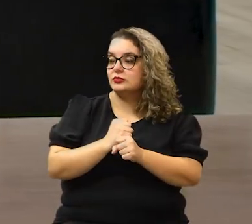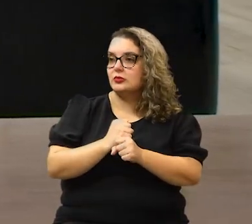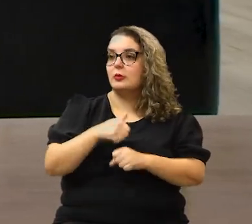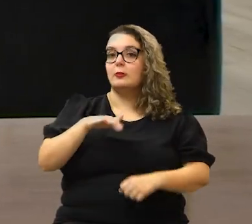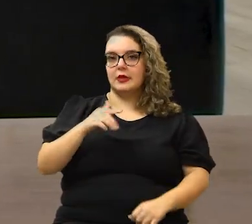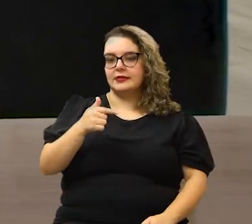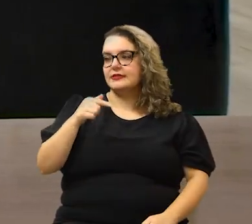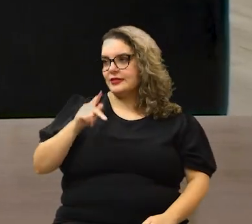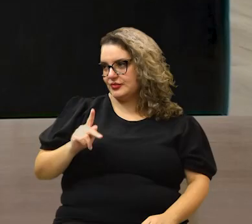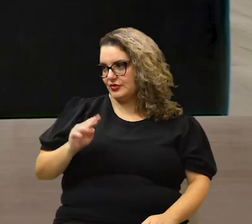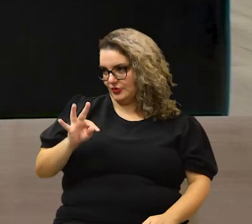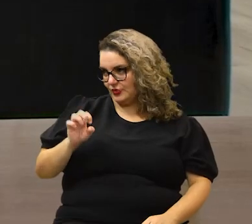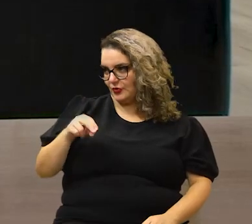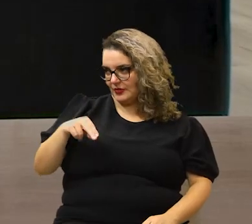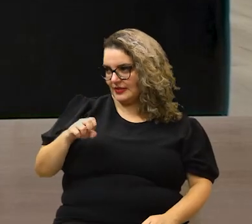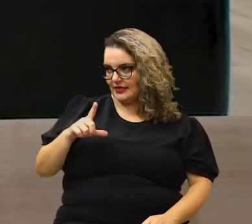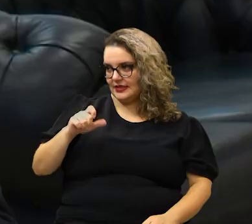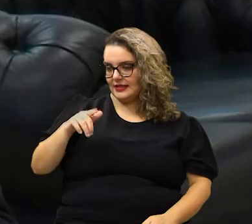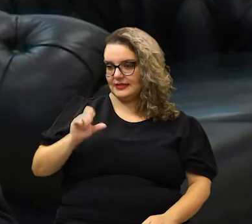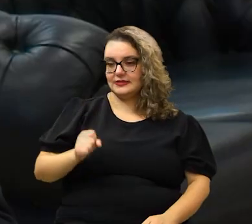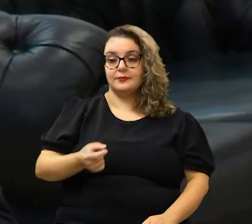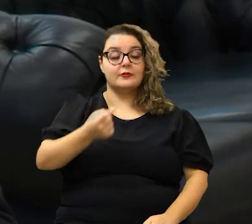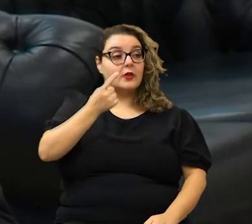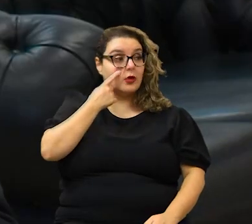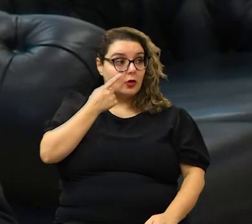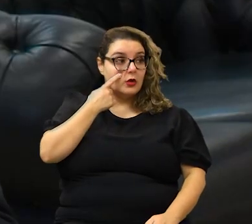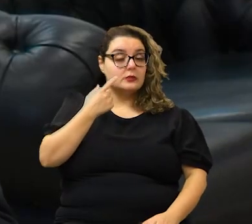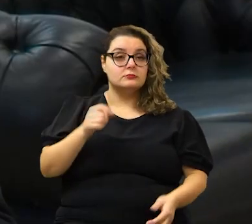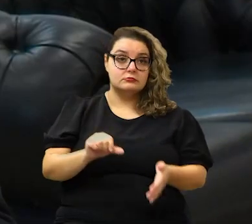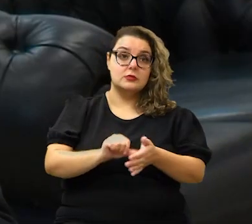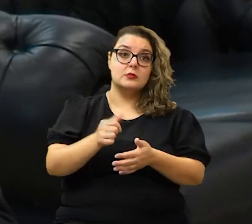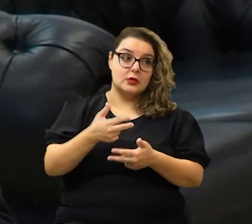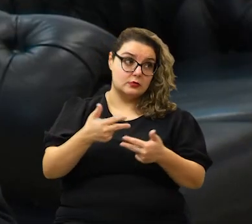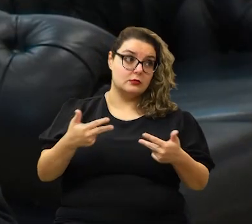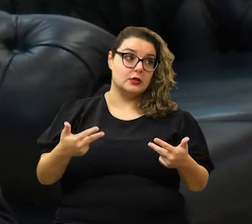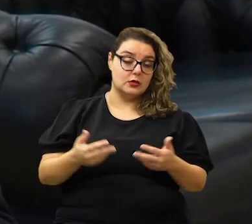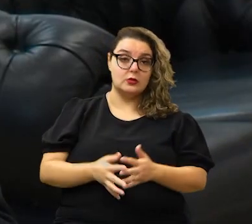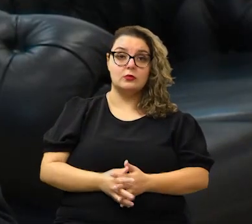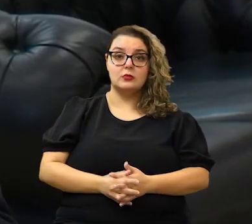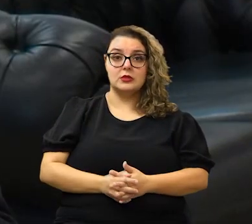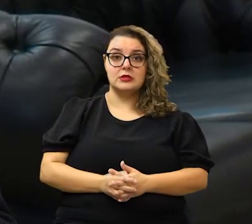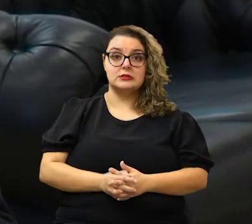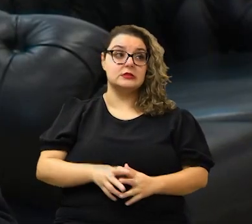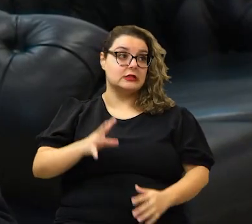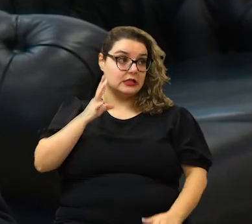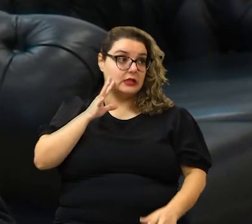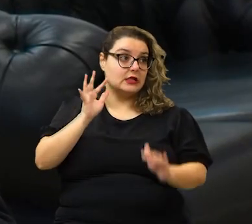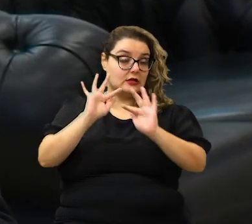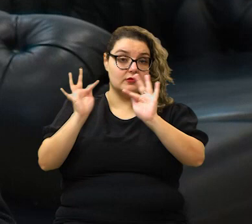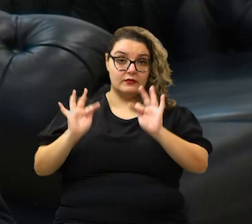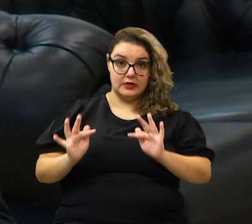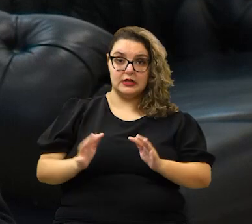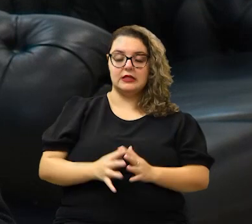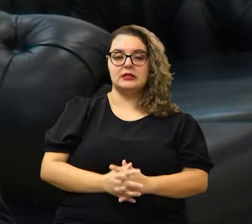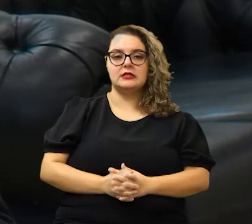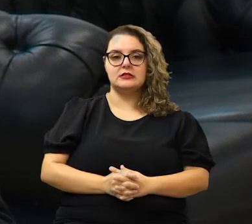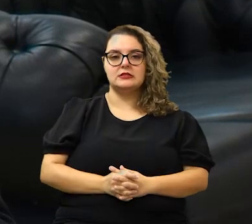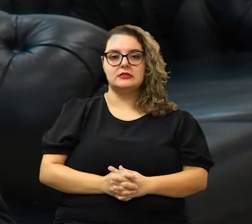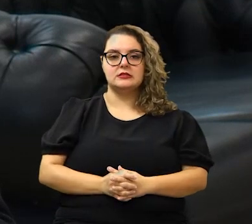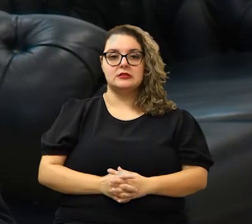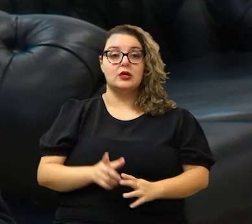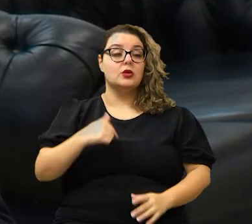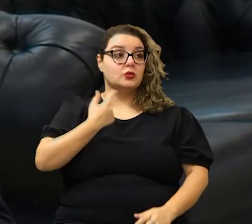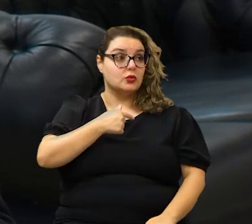aí mais de 7 toneladas. Olha, a primeira, assim, é uma coisa muito legal, né? Feliz a